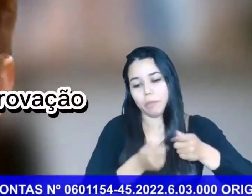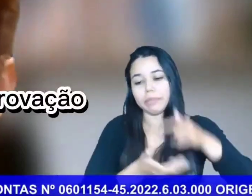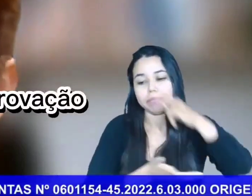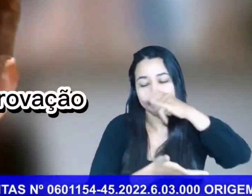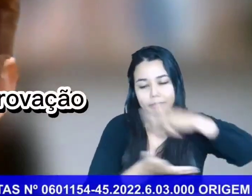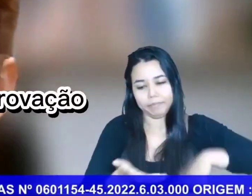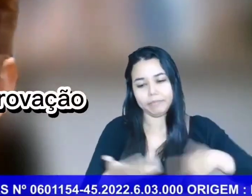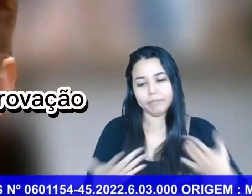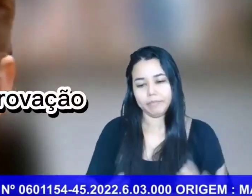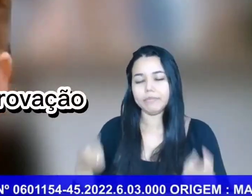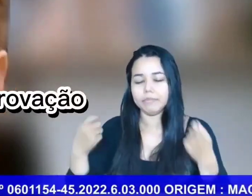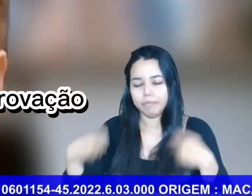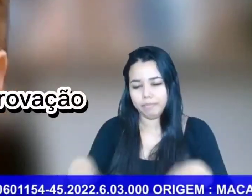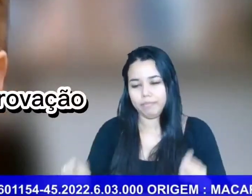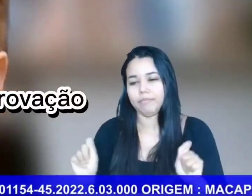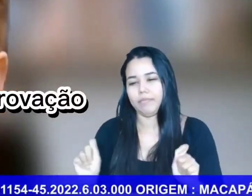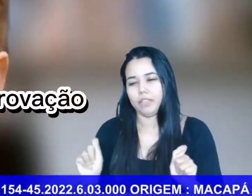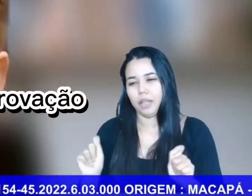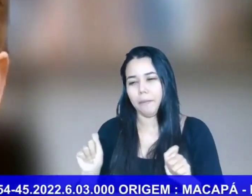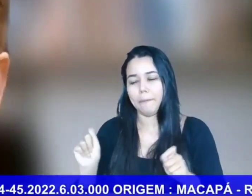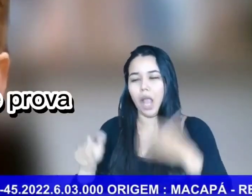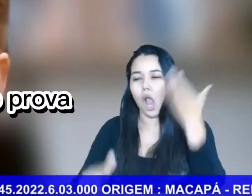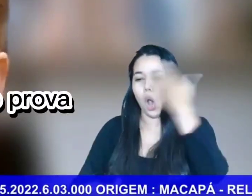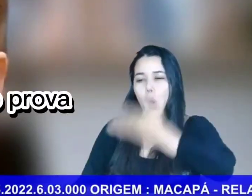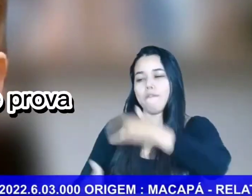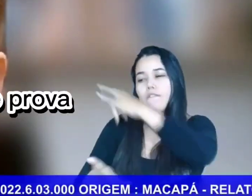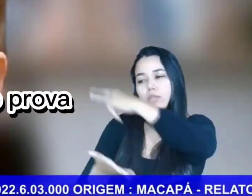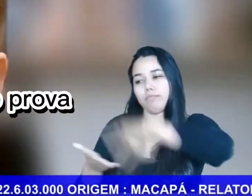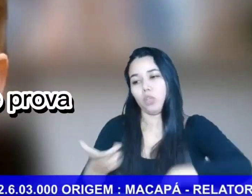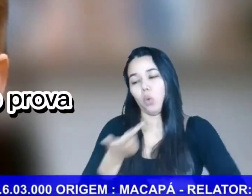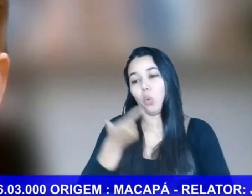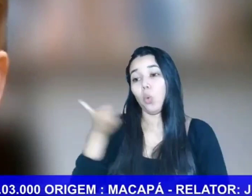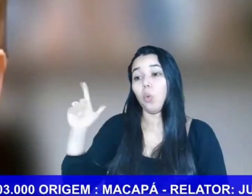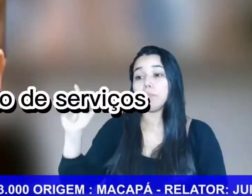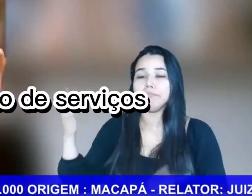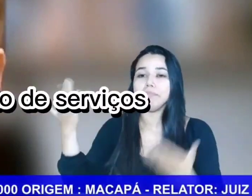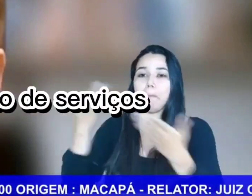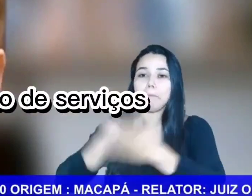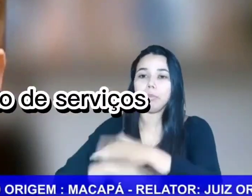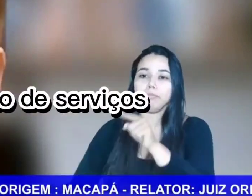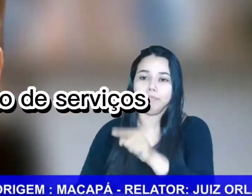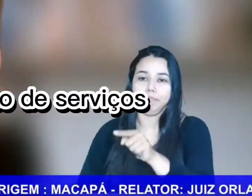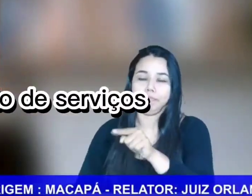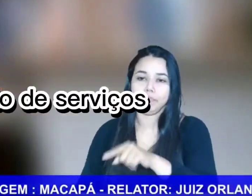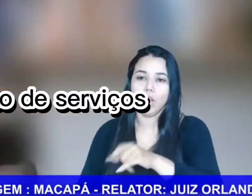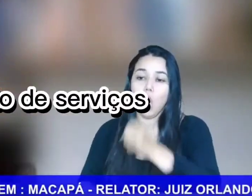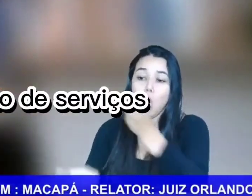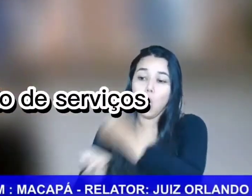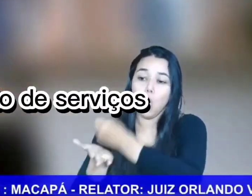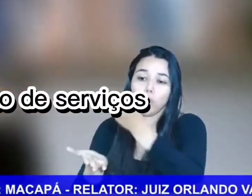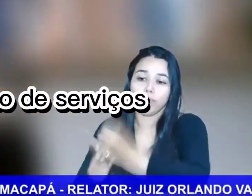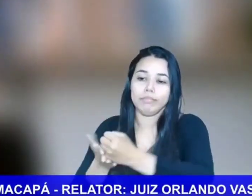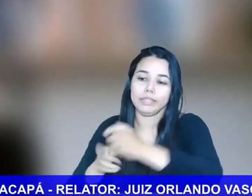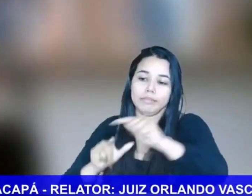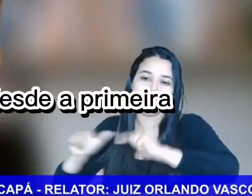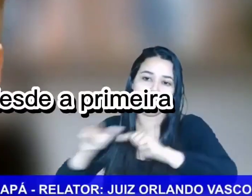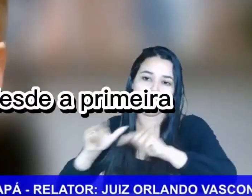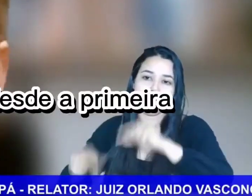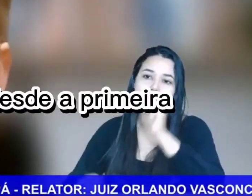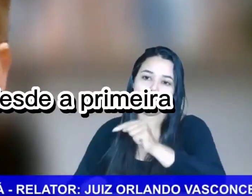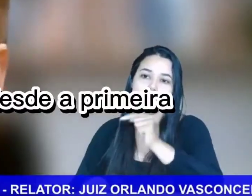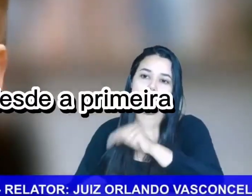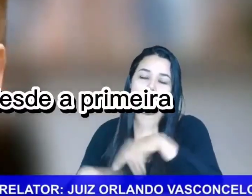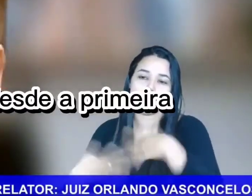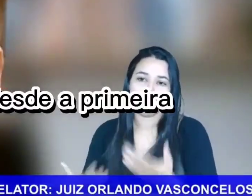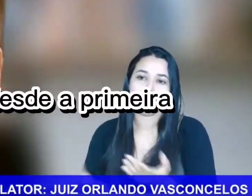sendo suficiente a comprovação por outro meio idôneo de prova, tal como o contrato de prestação de serviços.